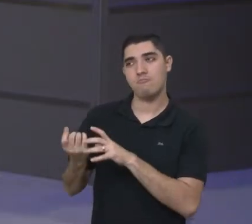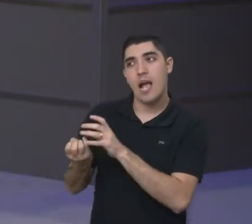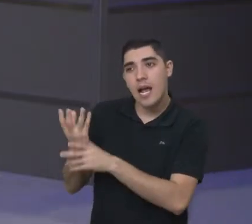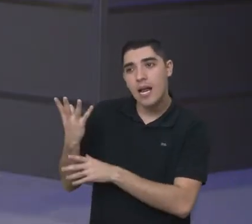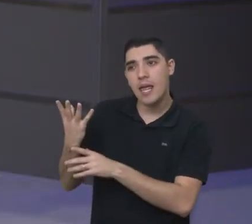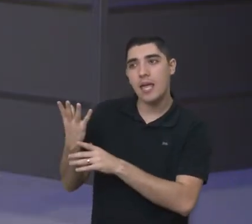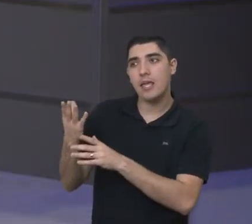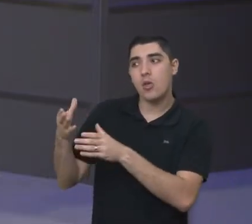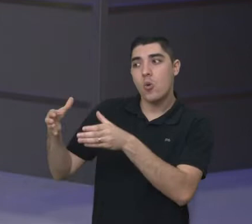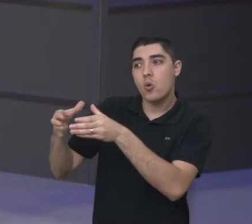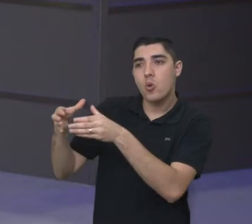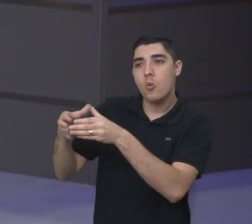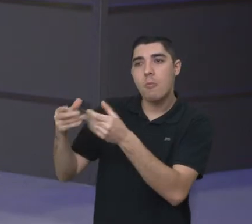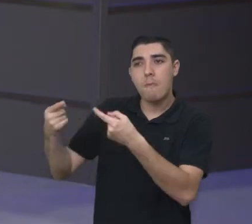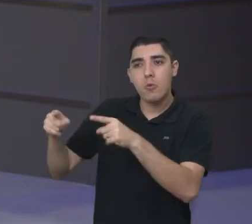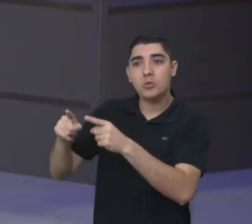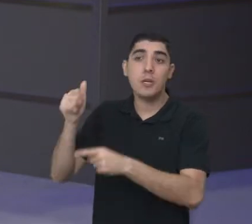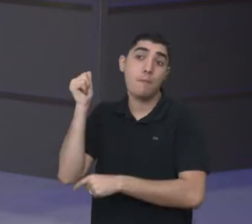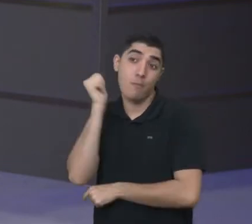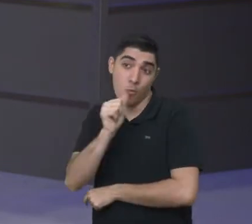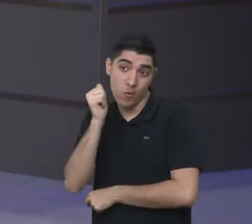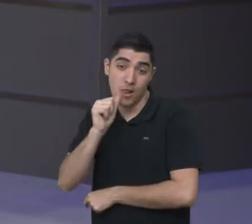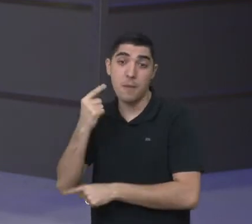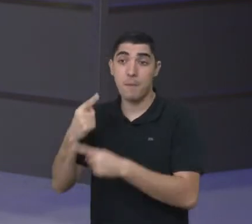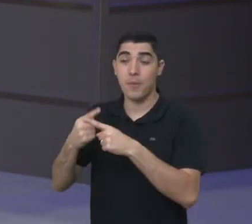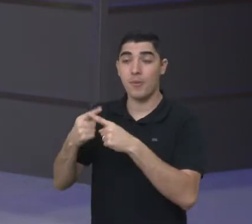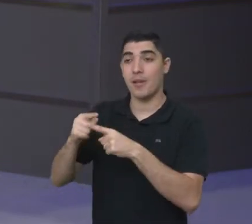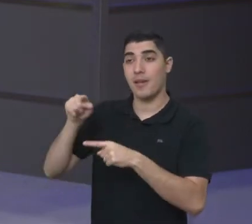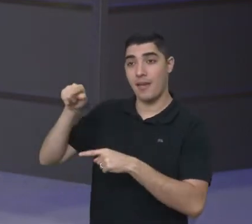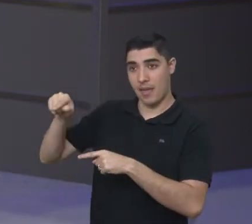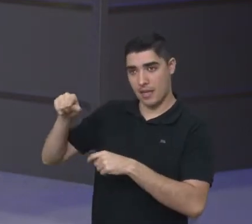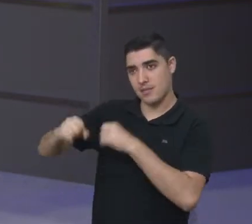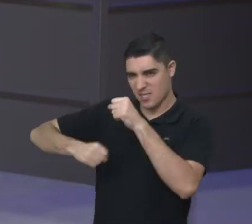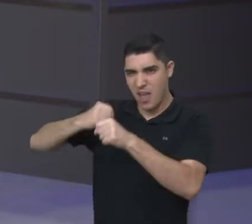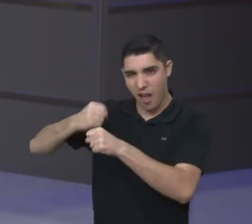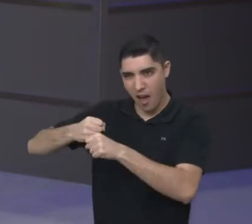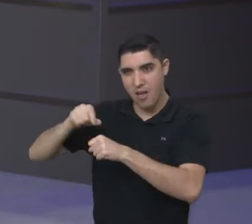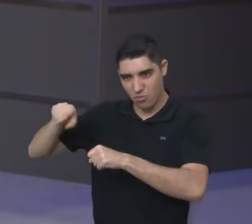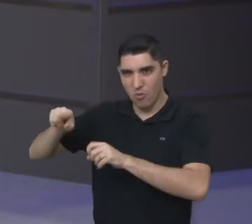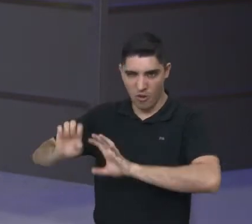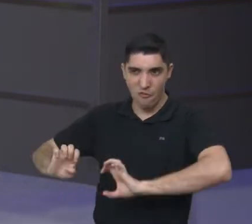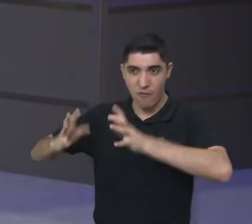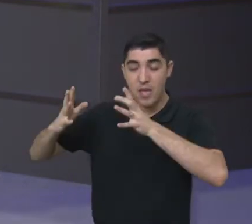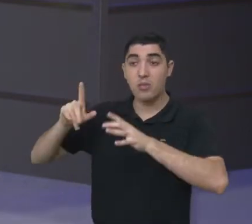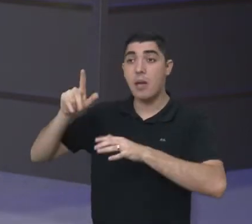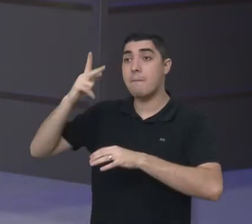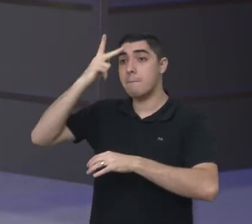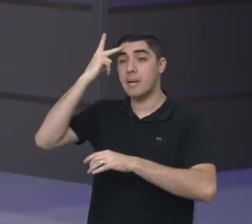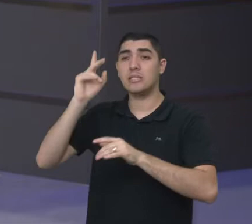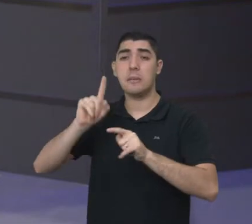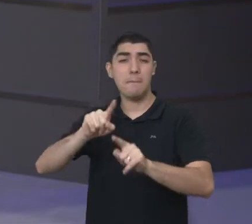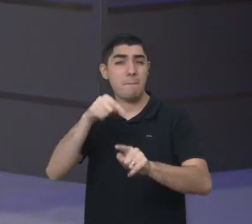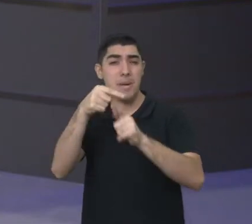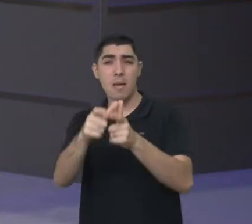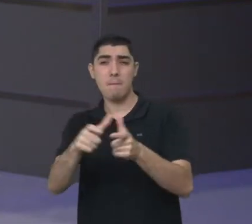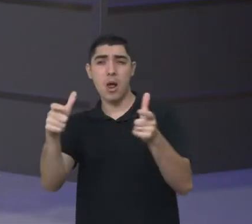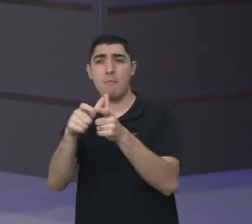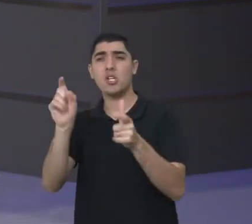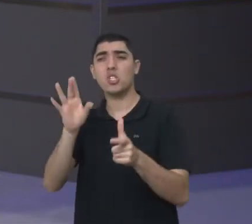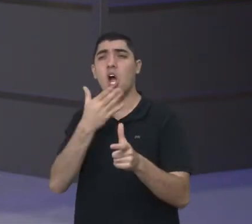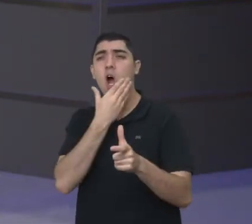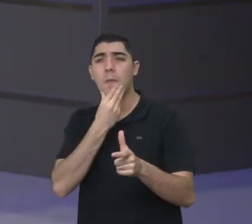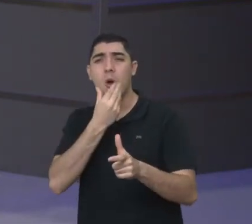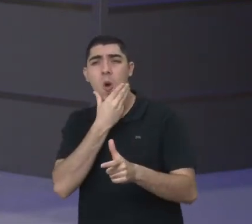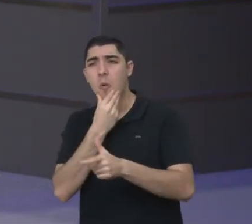uma banda, eu quis criar uma banda de mulheres, porque na line-up do festival era o que dominava era homem, banda de homem.